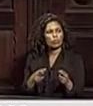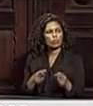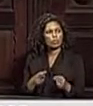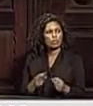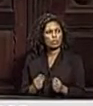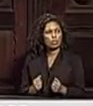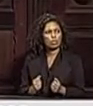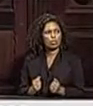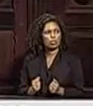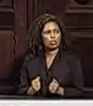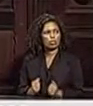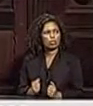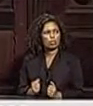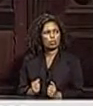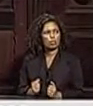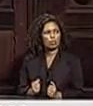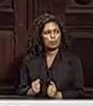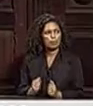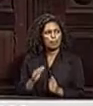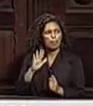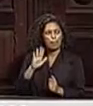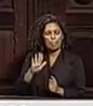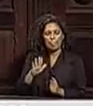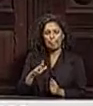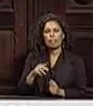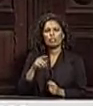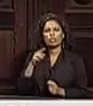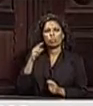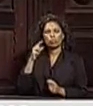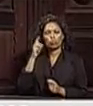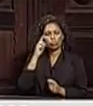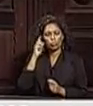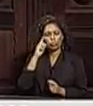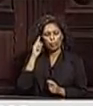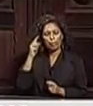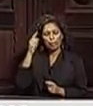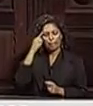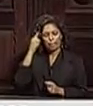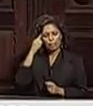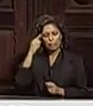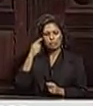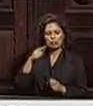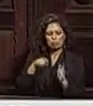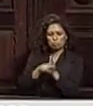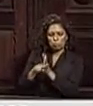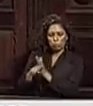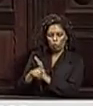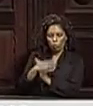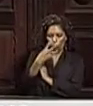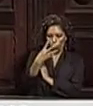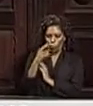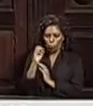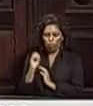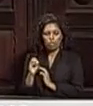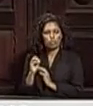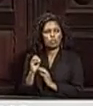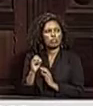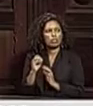mas se reúne mensalmente e examina pelo menos 40, 45 projetos por sessão. Isso é